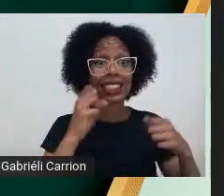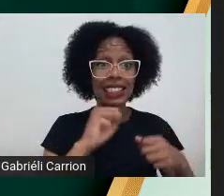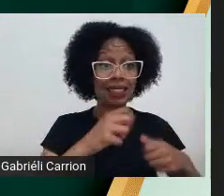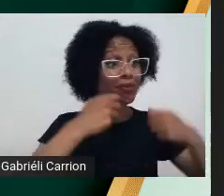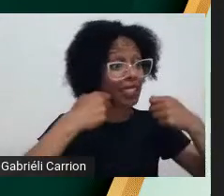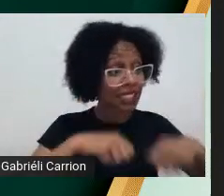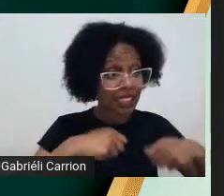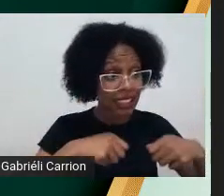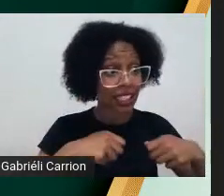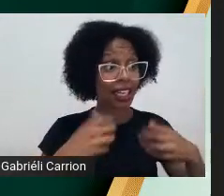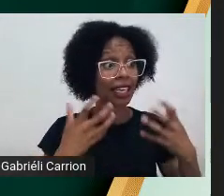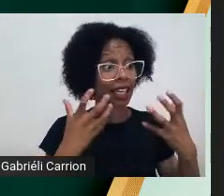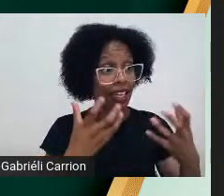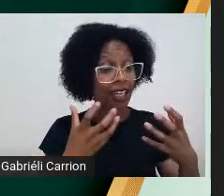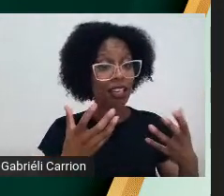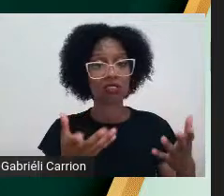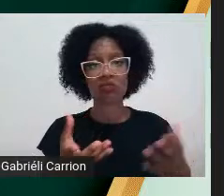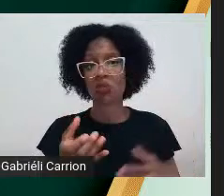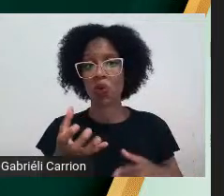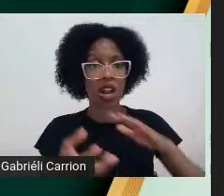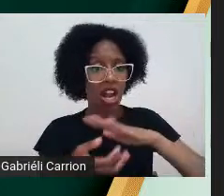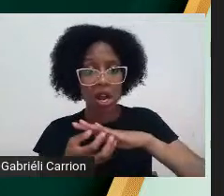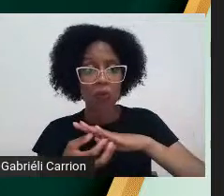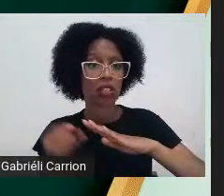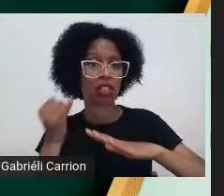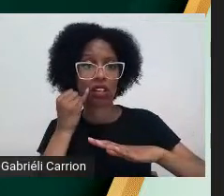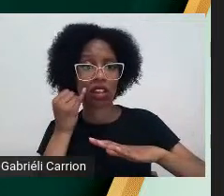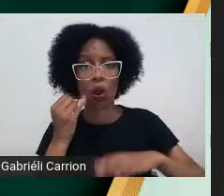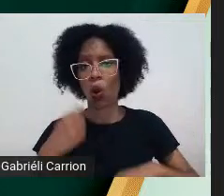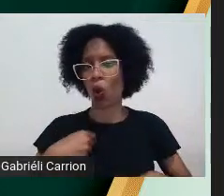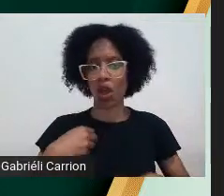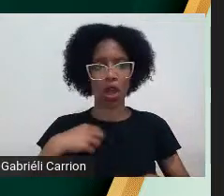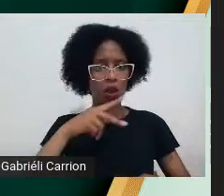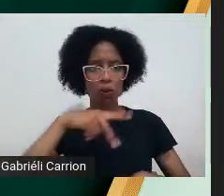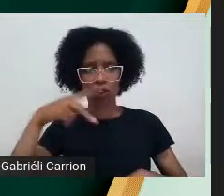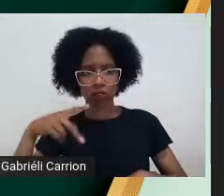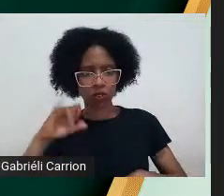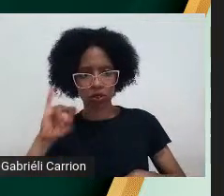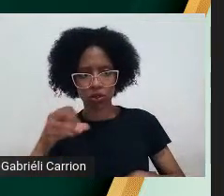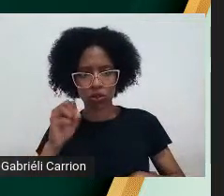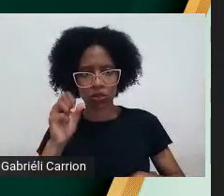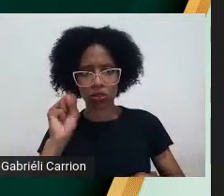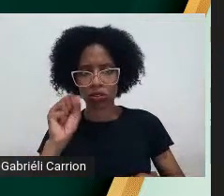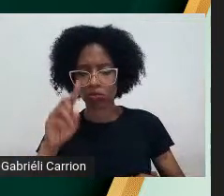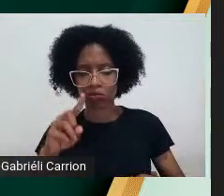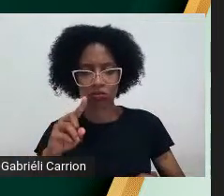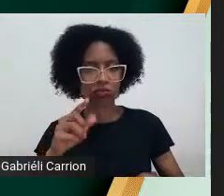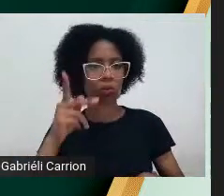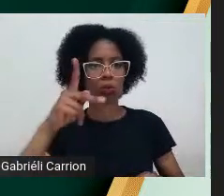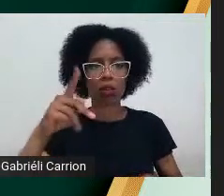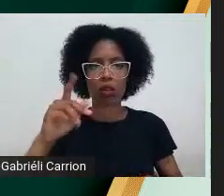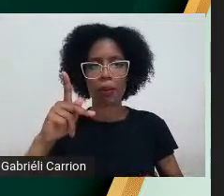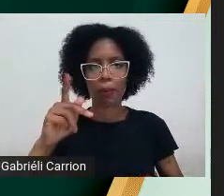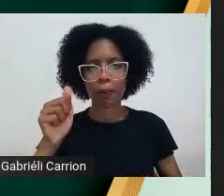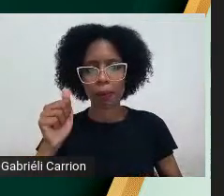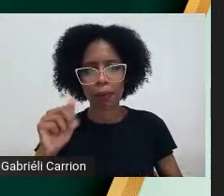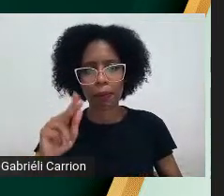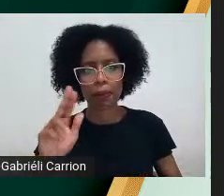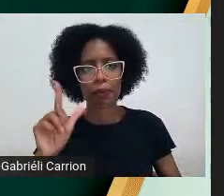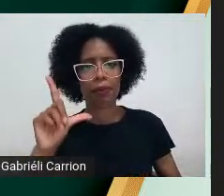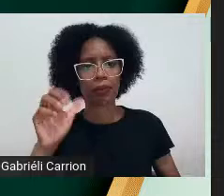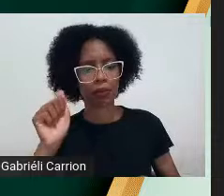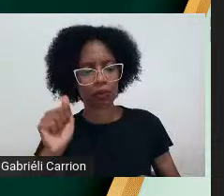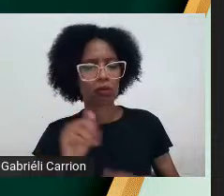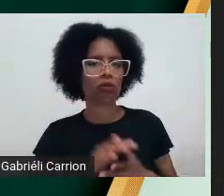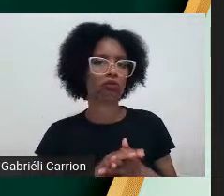não apenas do campus Itaqui, não apenas do professor José Carlos, do professor Alisson, da professora Paula, da professora Nádia, professora